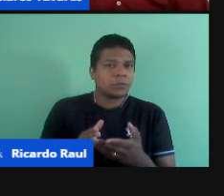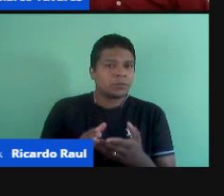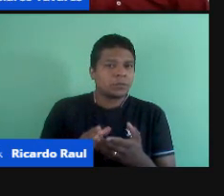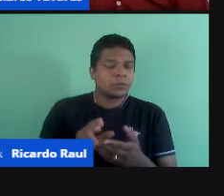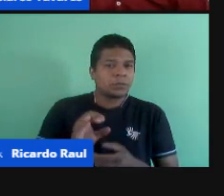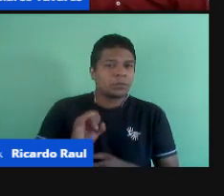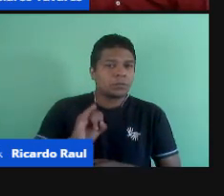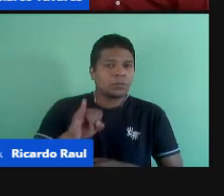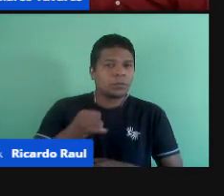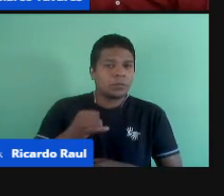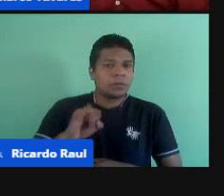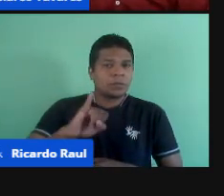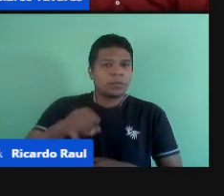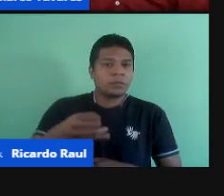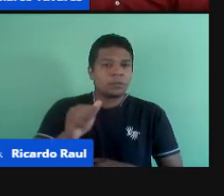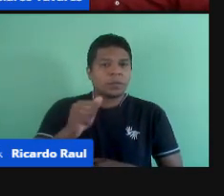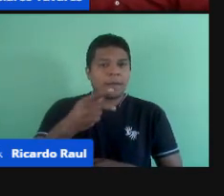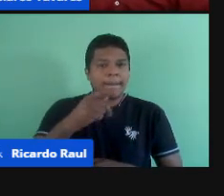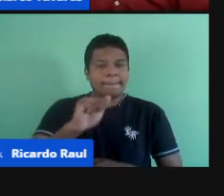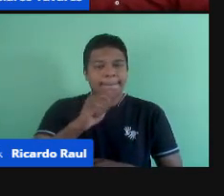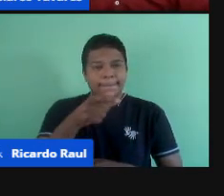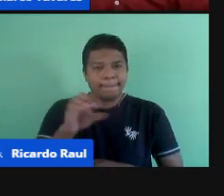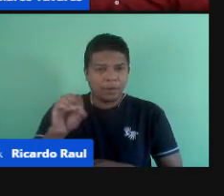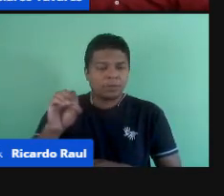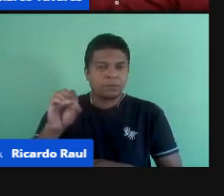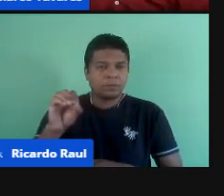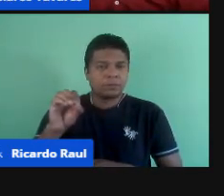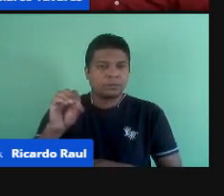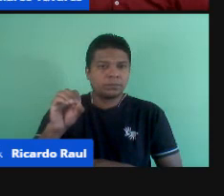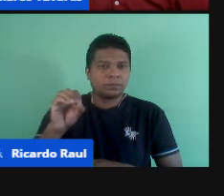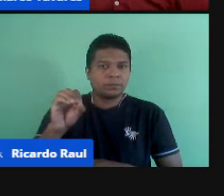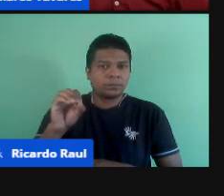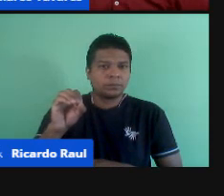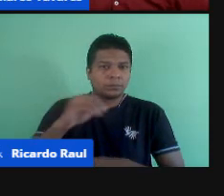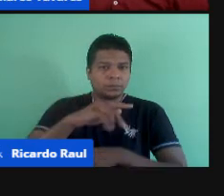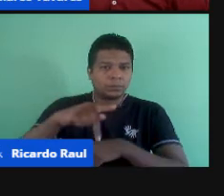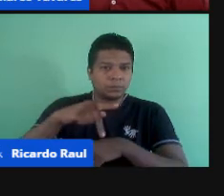vai ser talvez